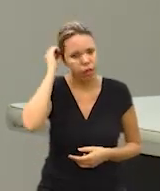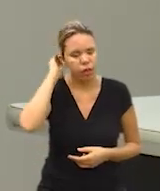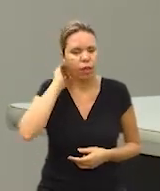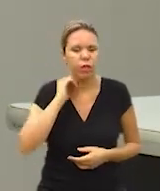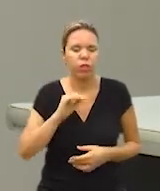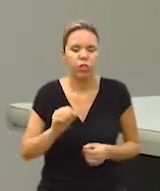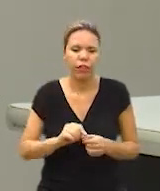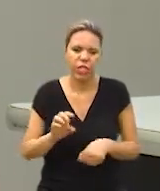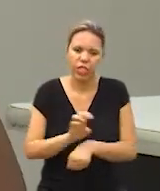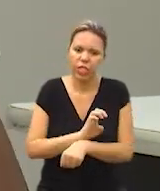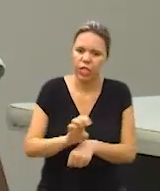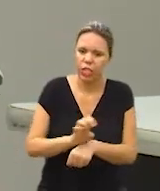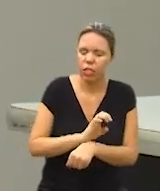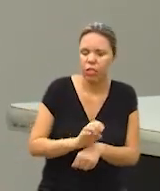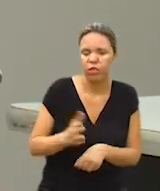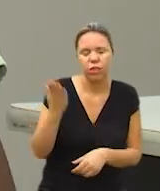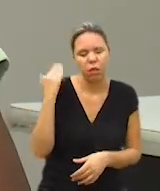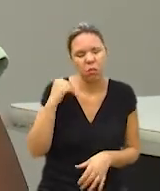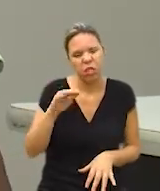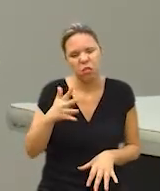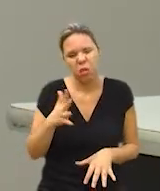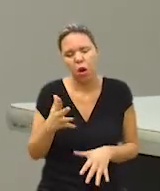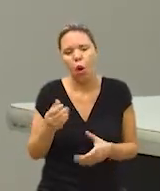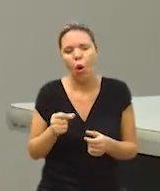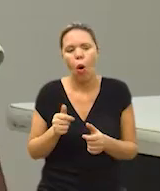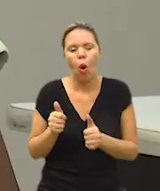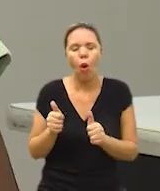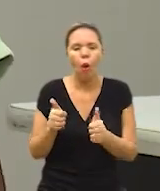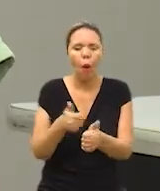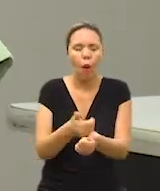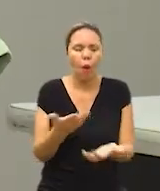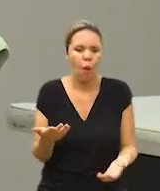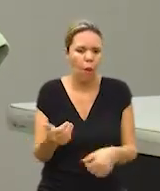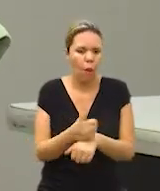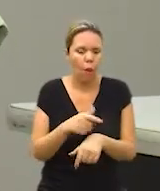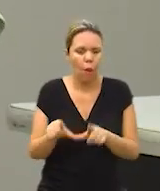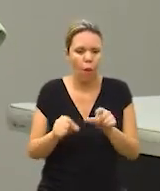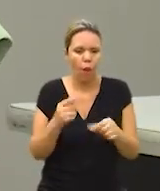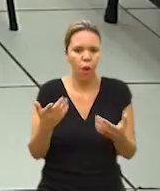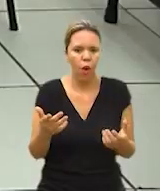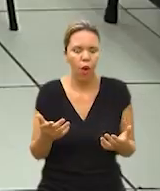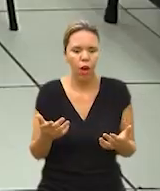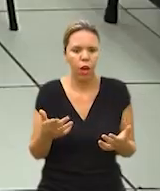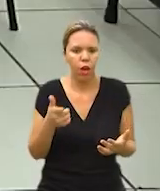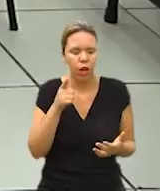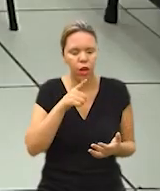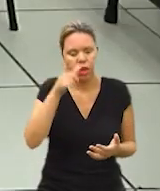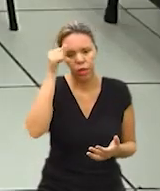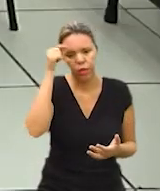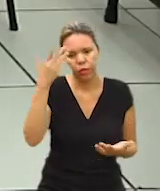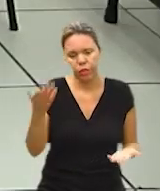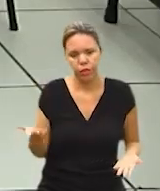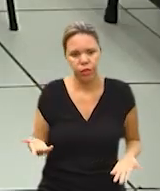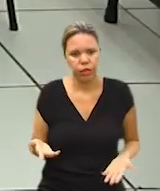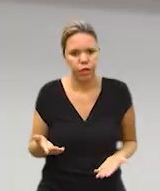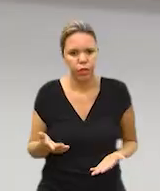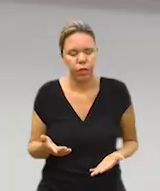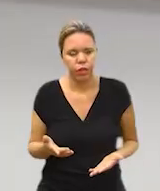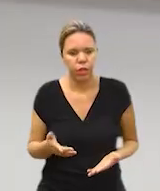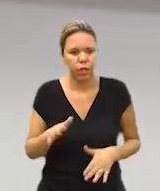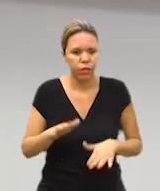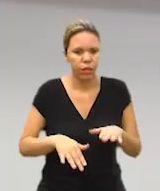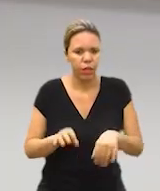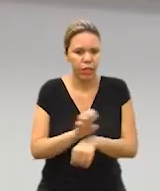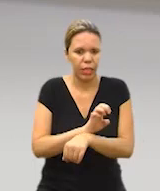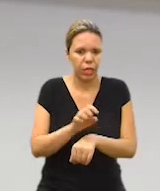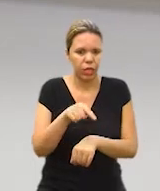já fazem um estágio, já sabe mais ou menos por onde seguir, mas parece que ganha fôlego. Isso, e às vezes ele está no